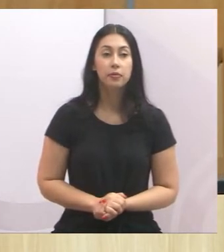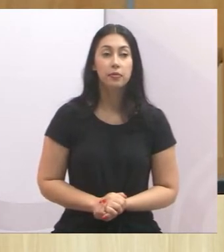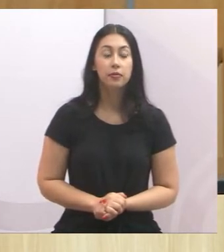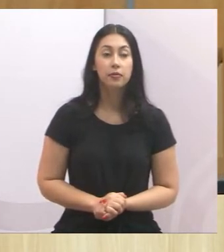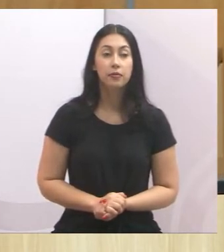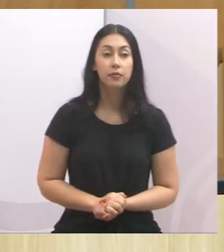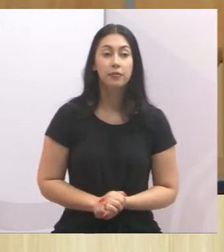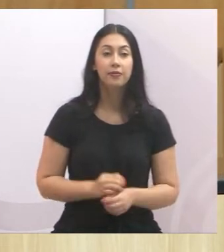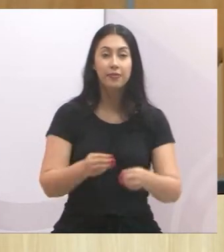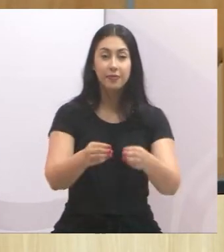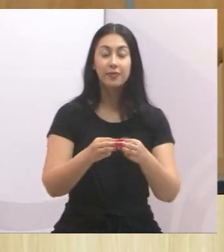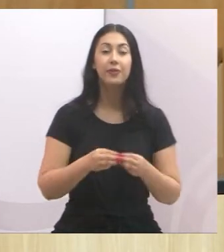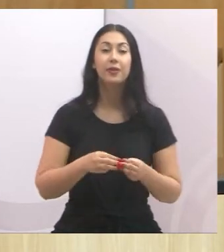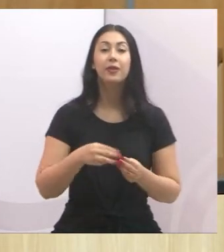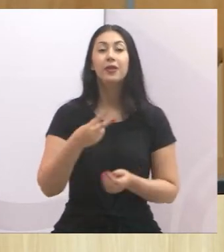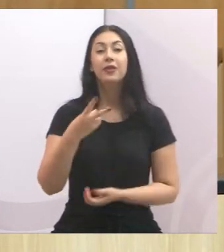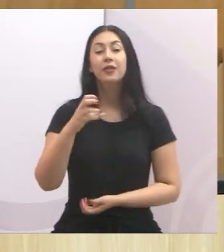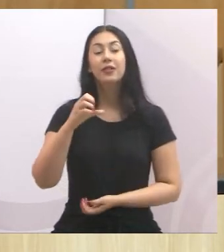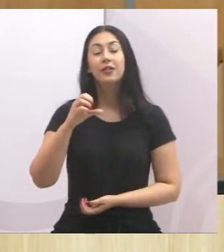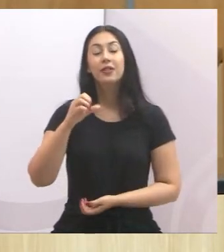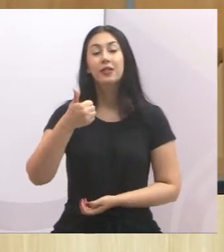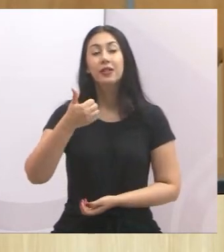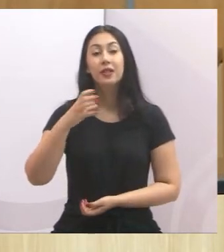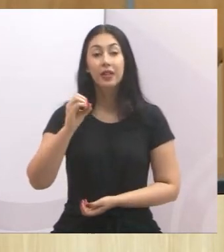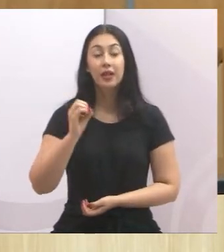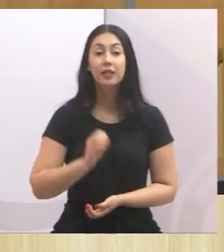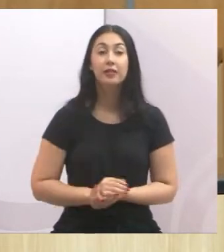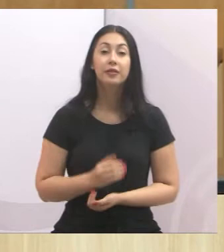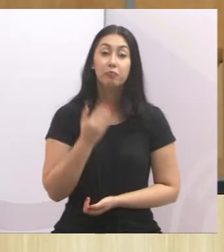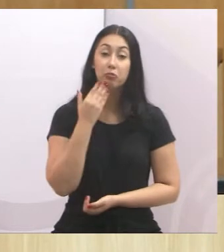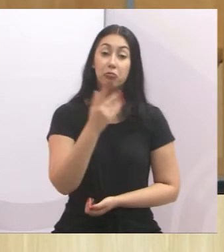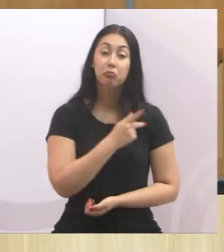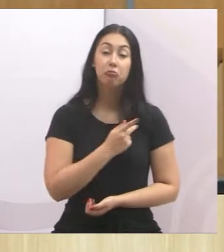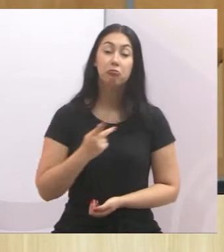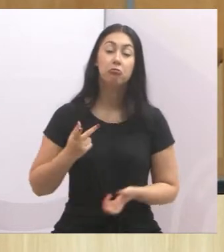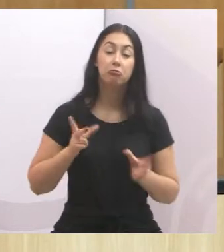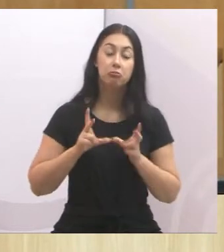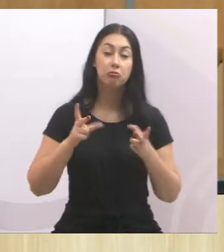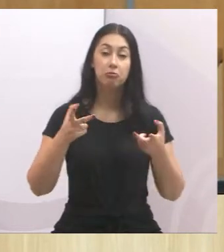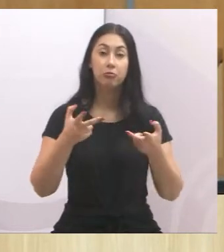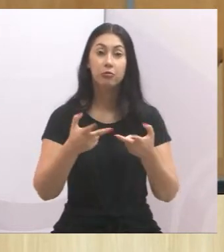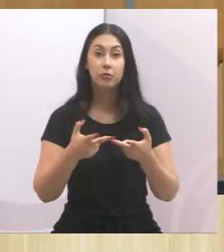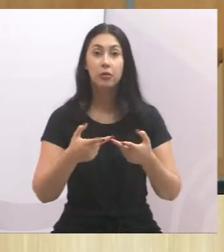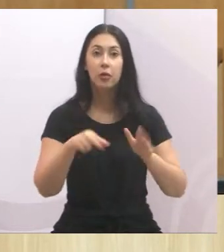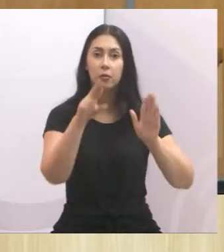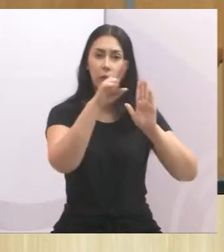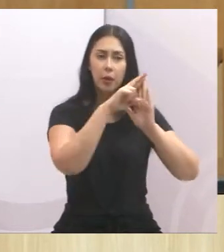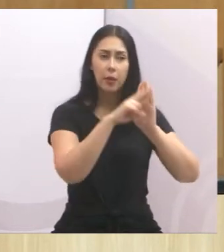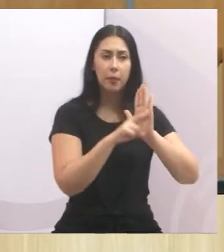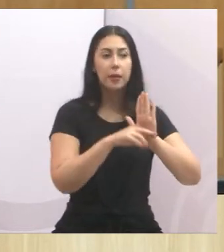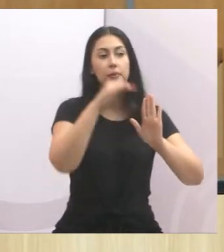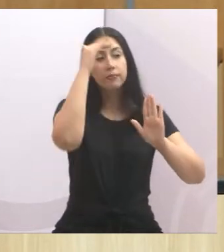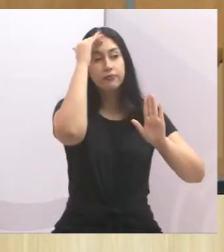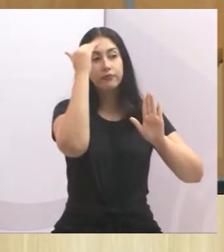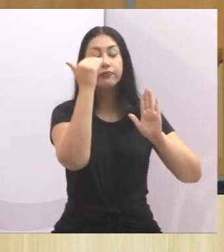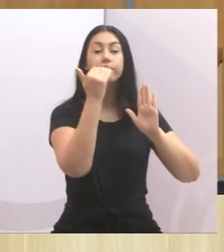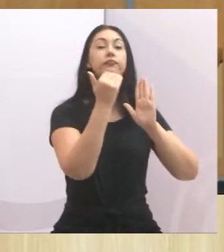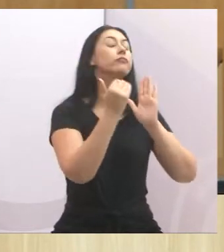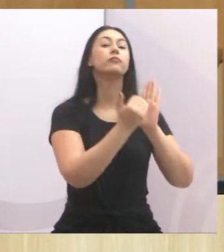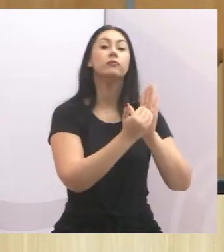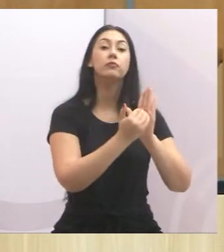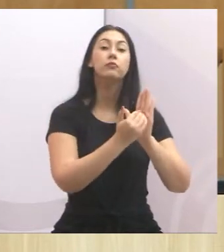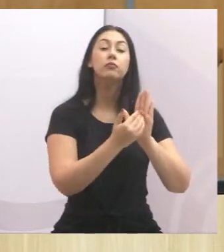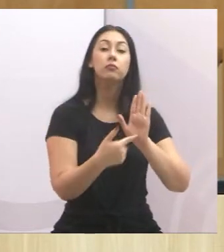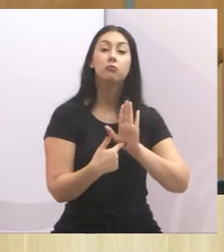Moção número 210, ao excelentíssimo senhor presidente dessa Casa, requeremos, cumpridas as formalidades regimentais, seja